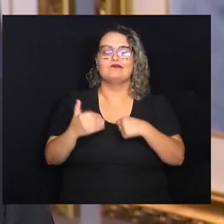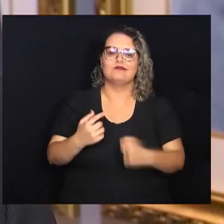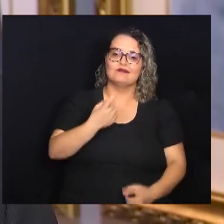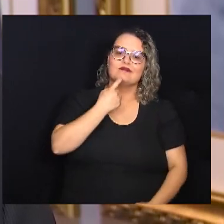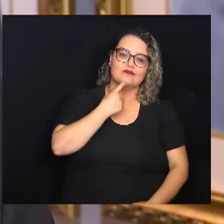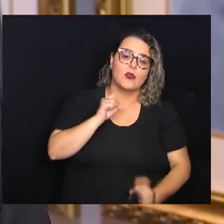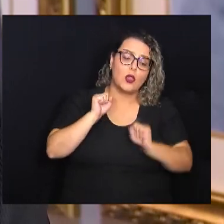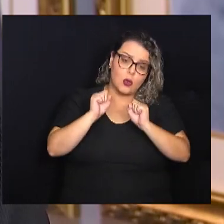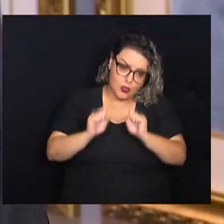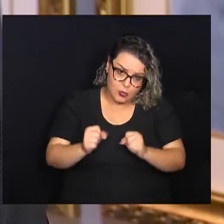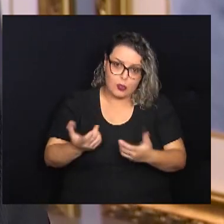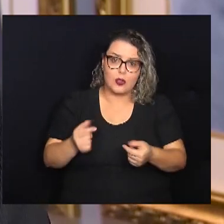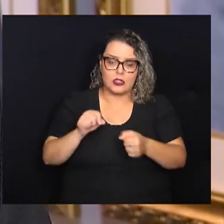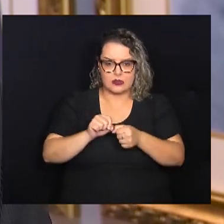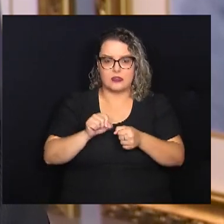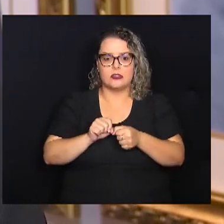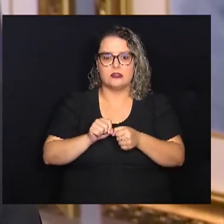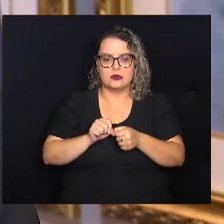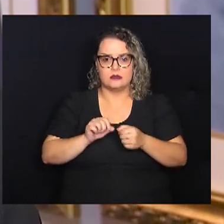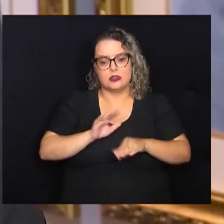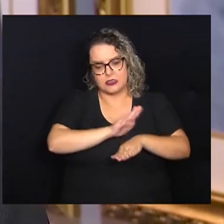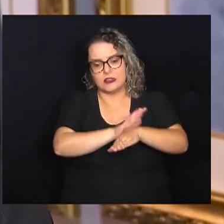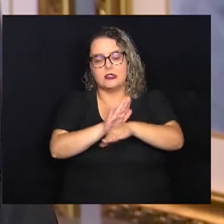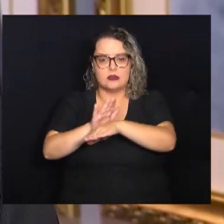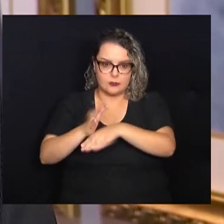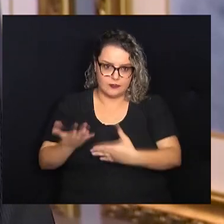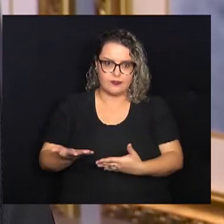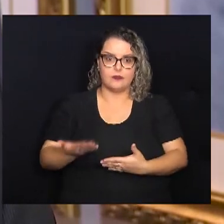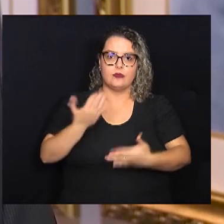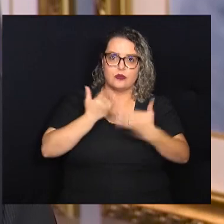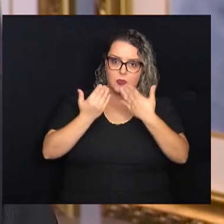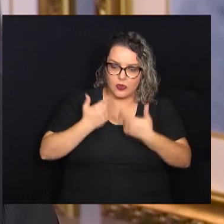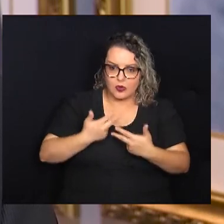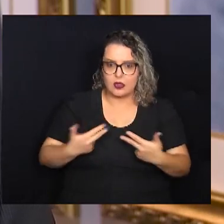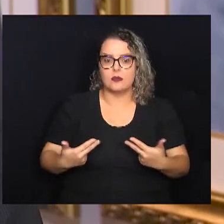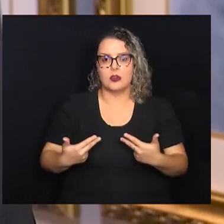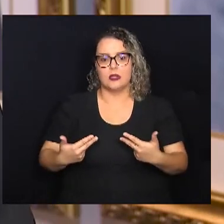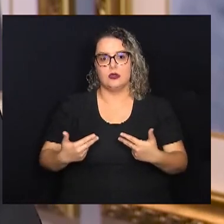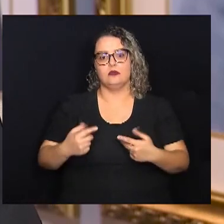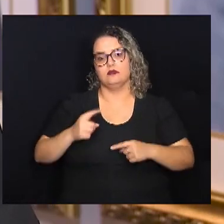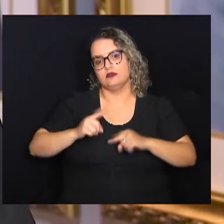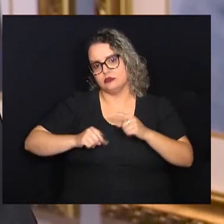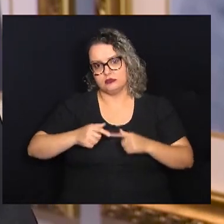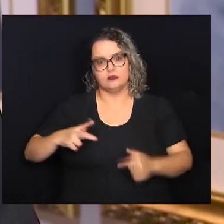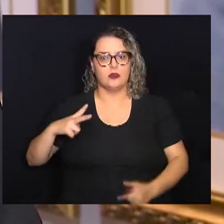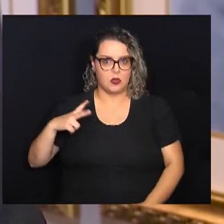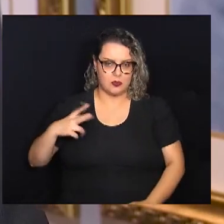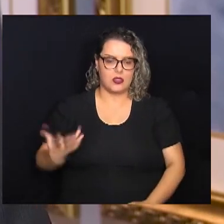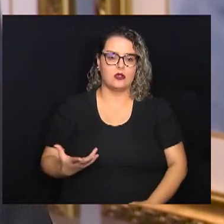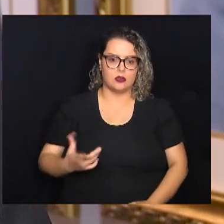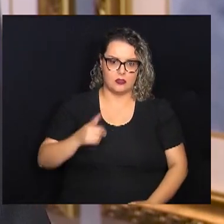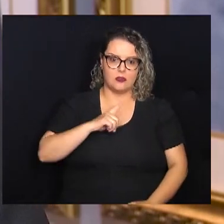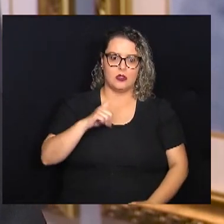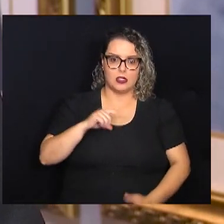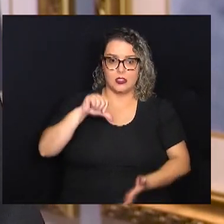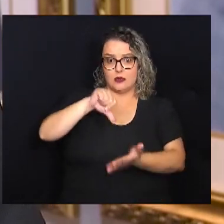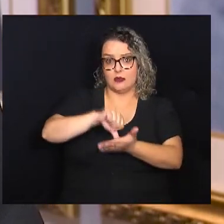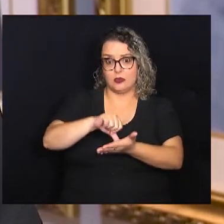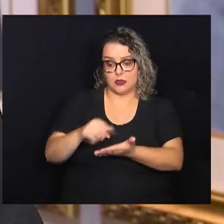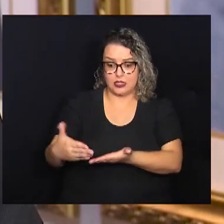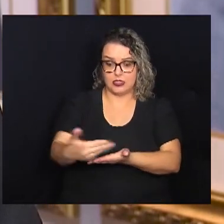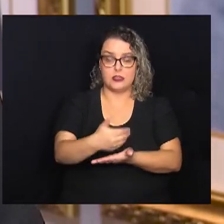que possa fazer essa contribuição, trazendo alimento, material de higiene pessoal, vai ter um posto de arrecadação aqui